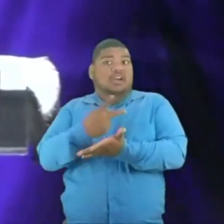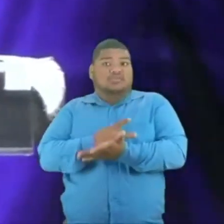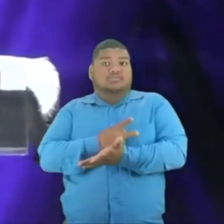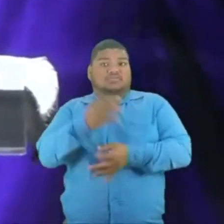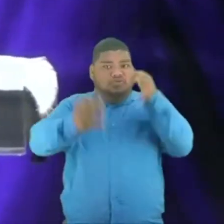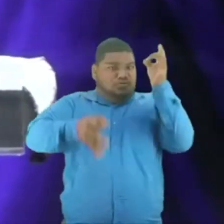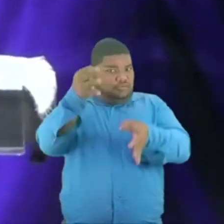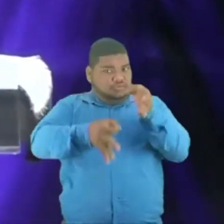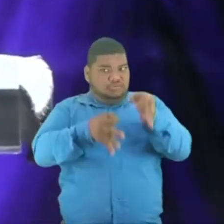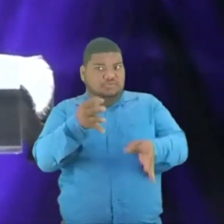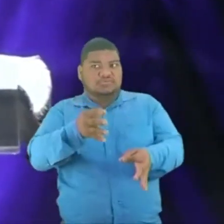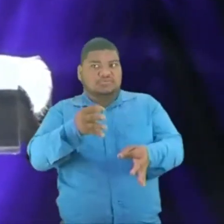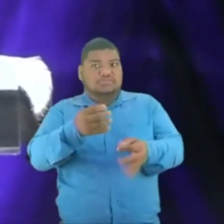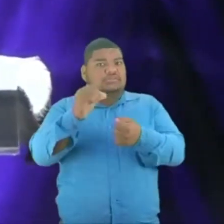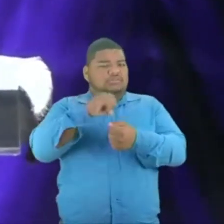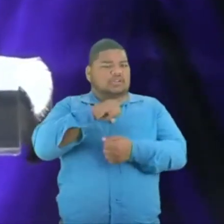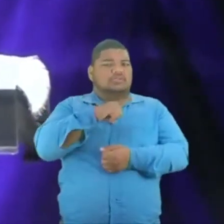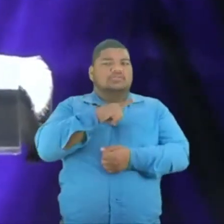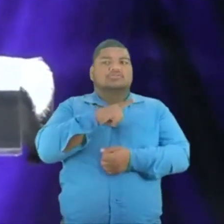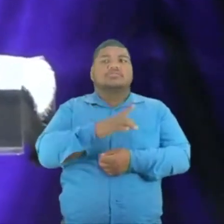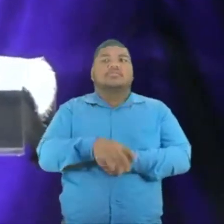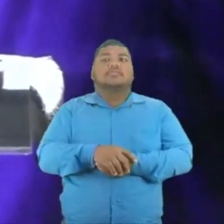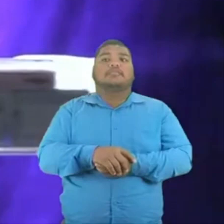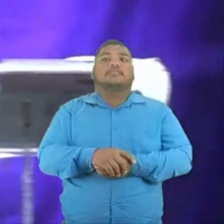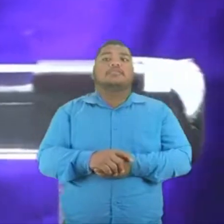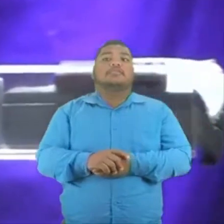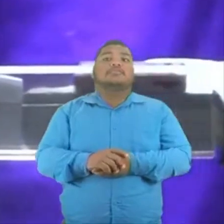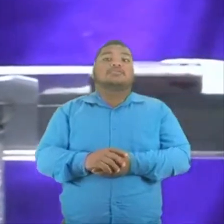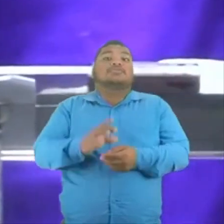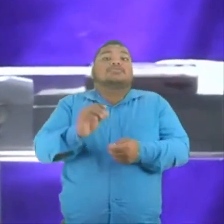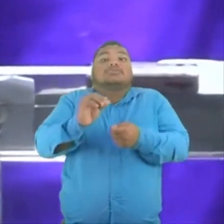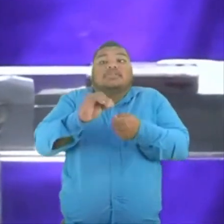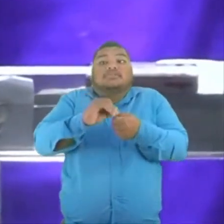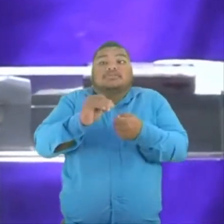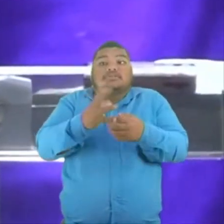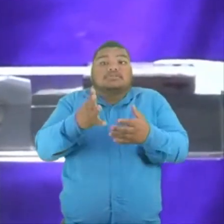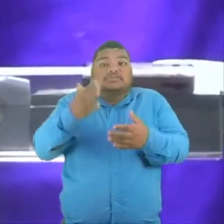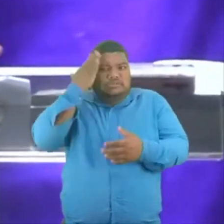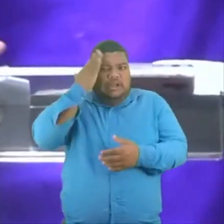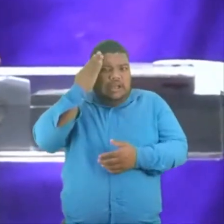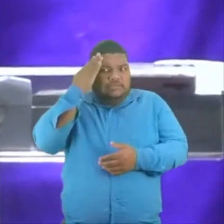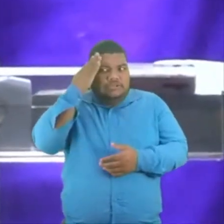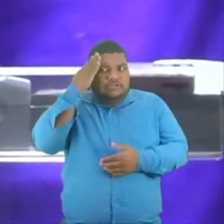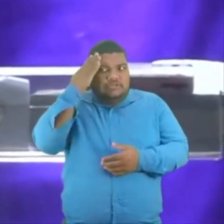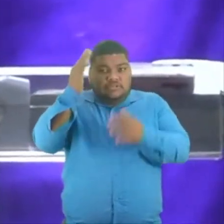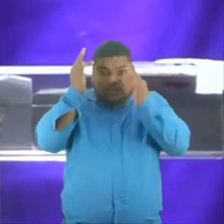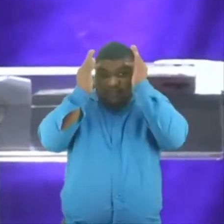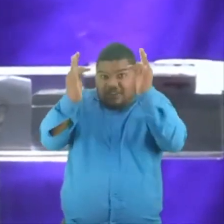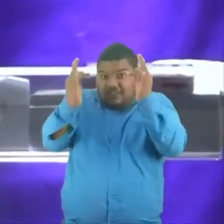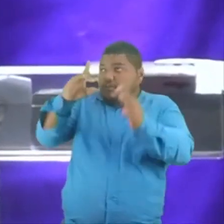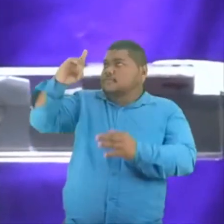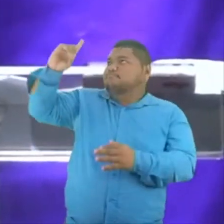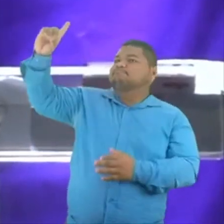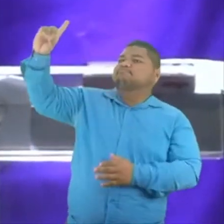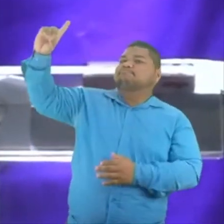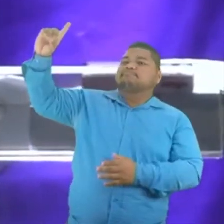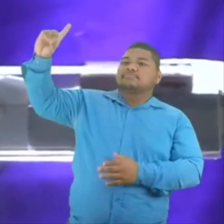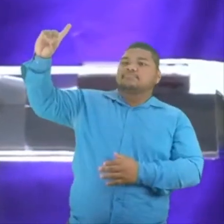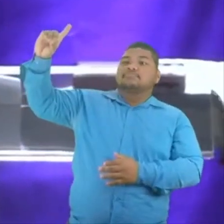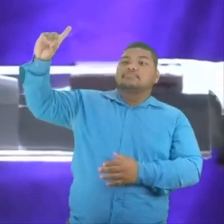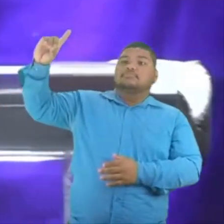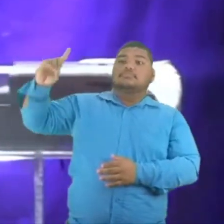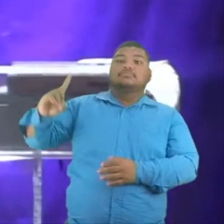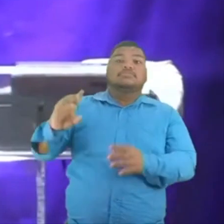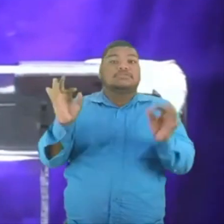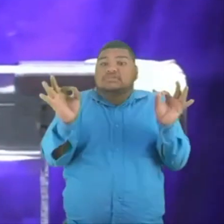existe. E o que nos resta, meus irmãos, sabe o que nos resta? É ser fiel a Deus.